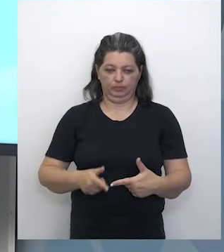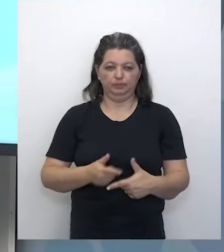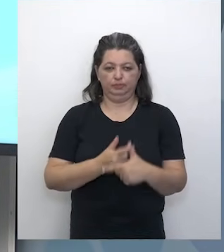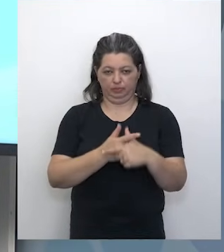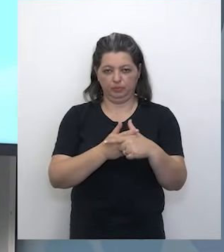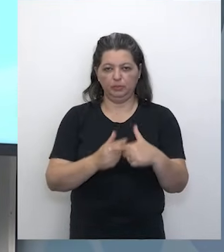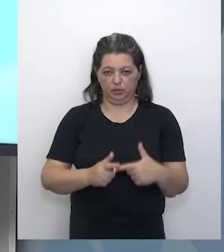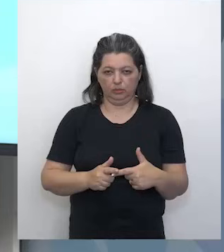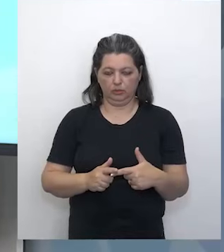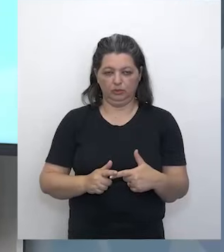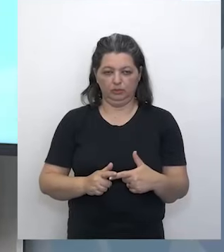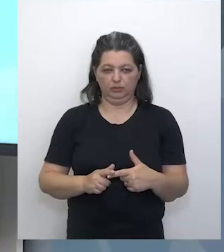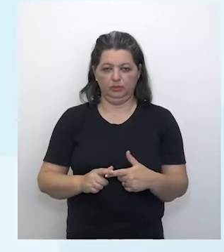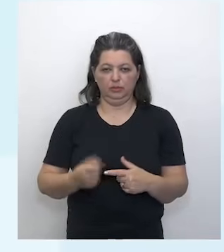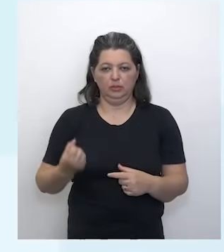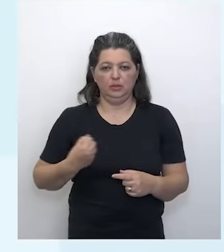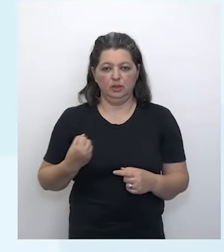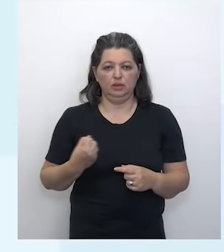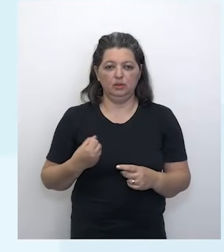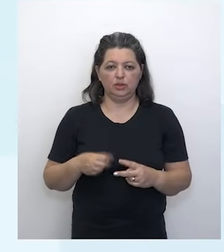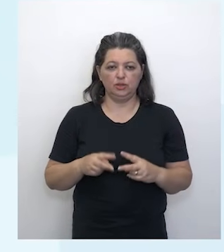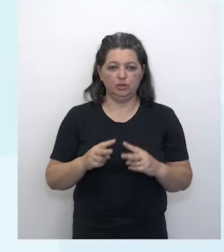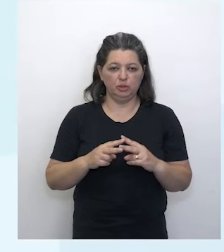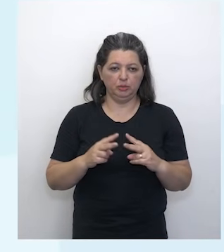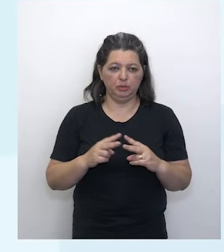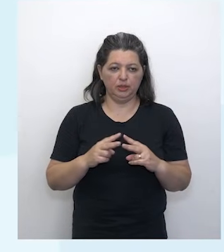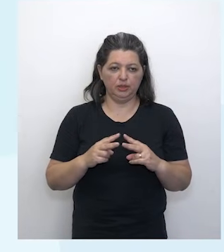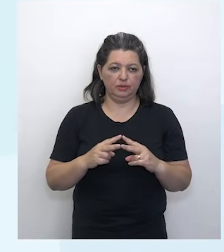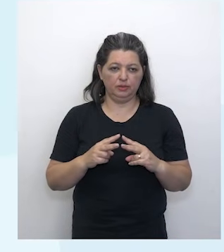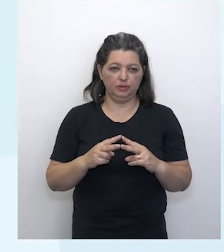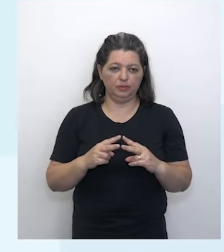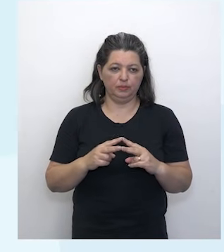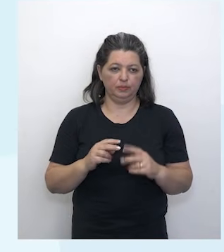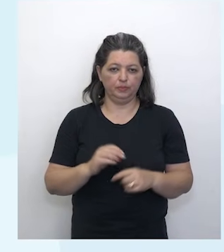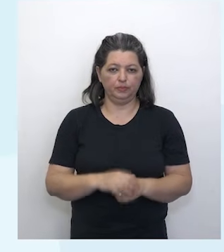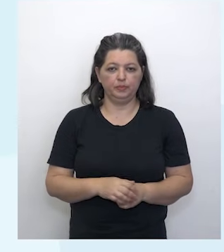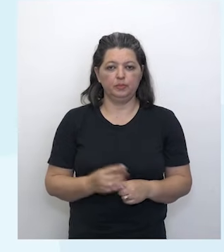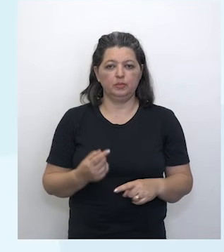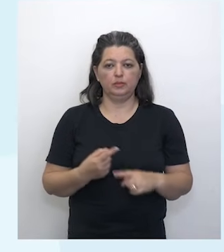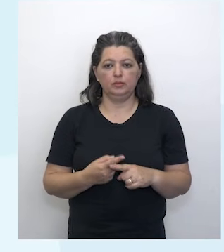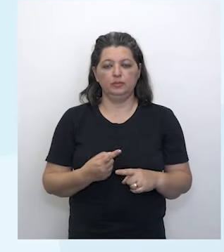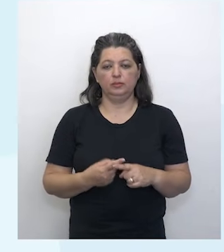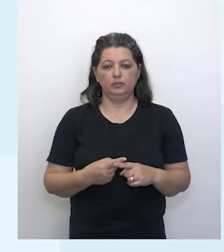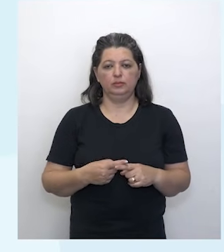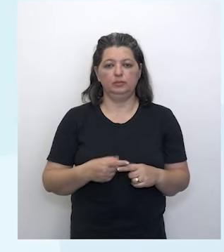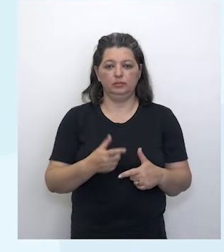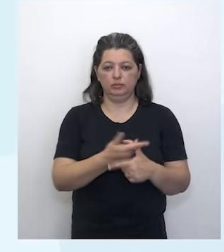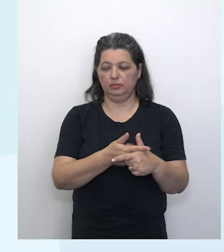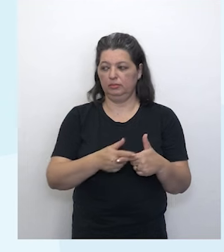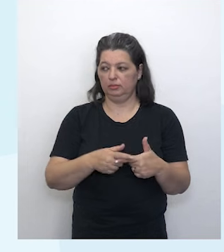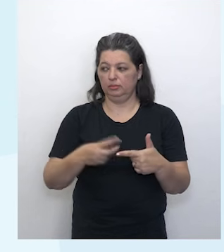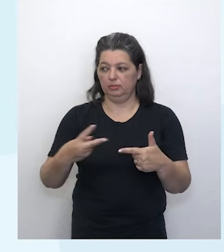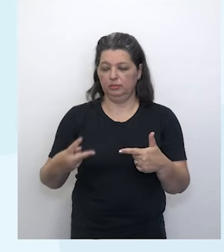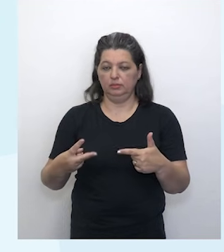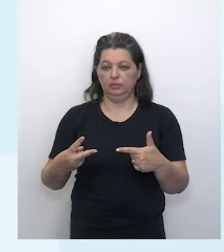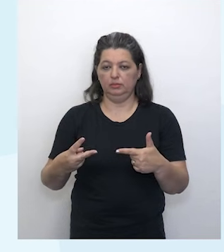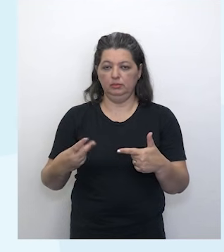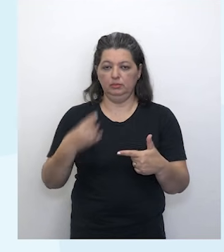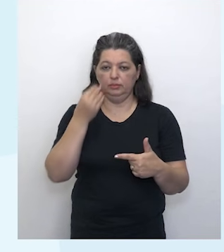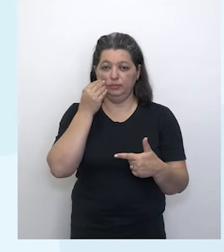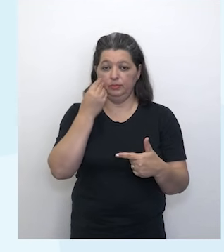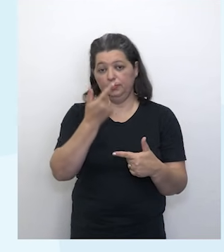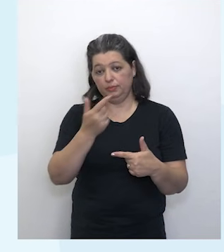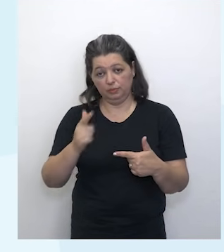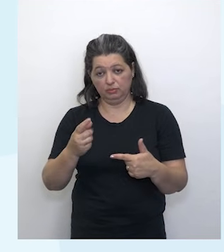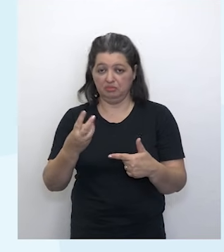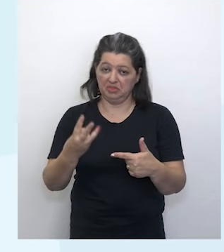fatores primos, tá certo? Então, vamos lá. Ó, primeiro, como esse número é par, eu vou de novo começar por 2. Se não fosse par, você ia tentar outro. Ia